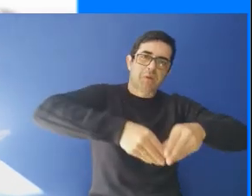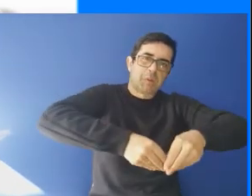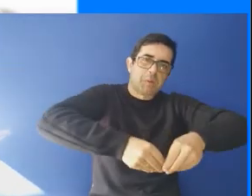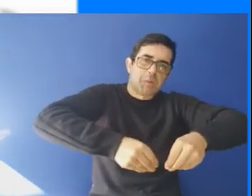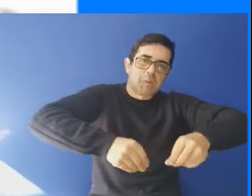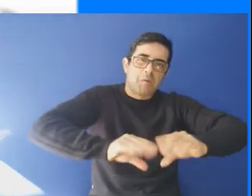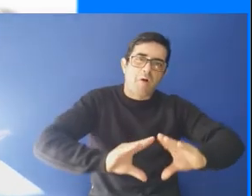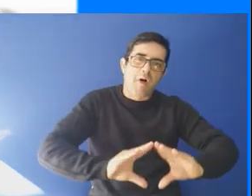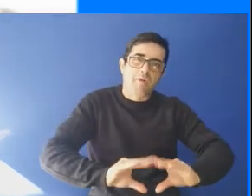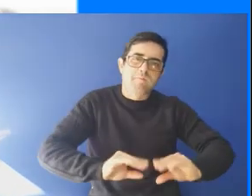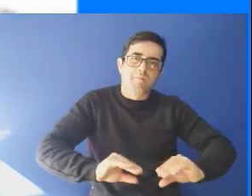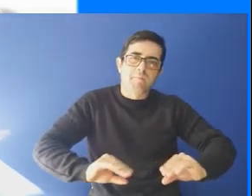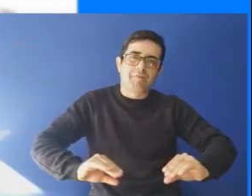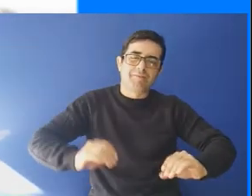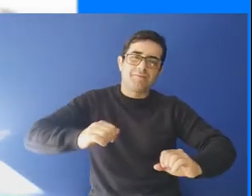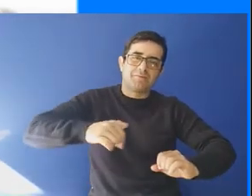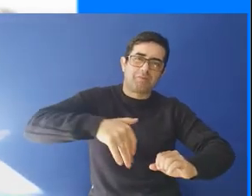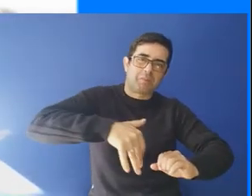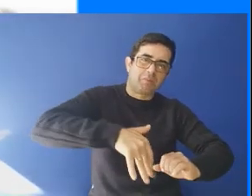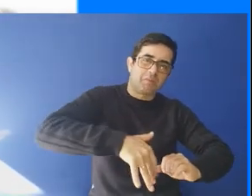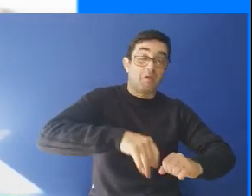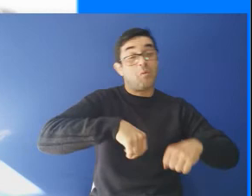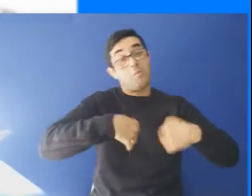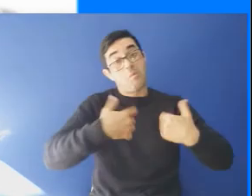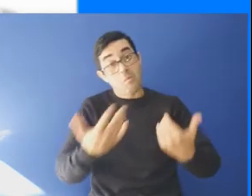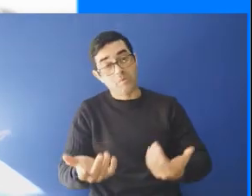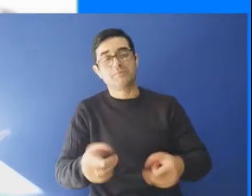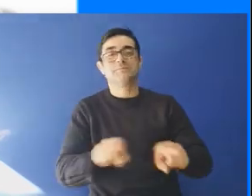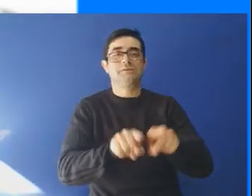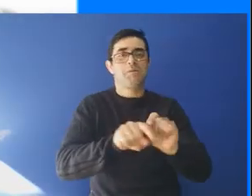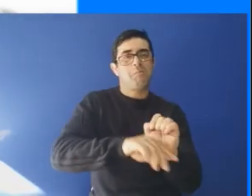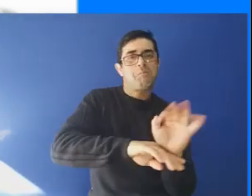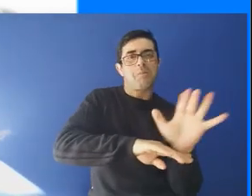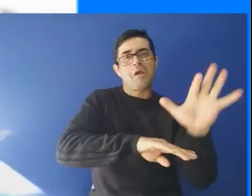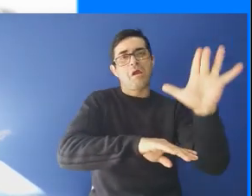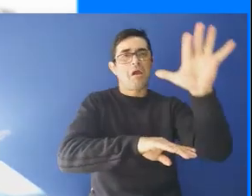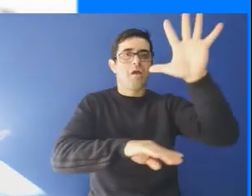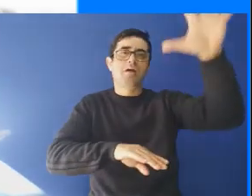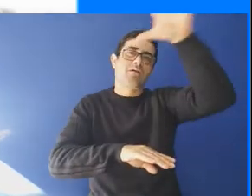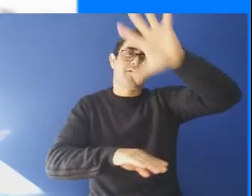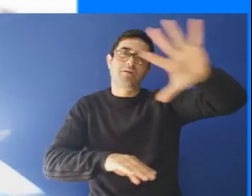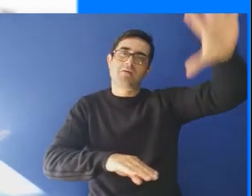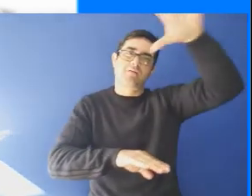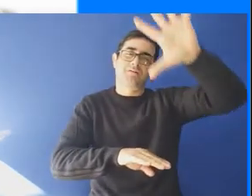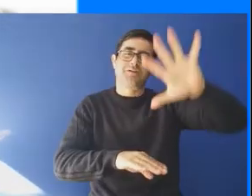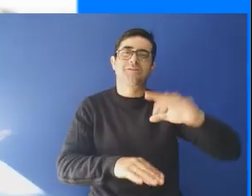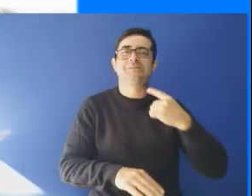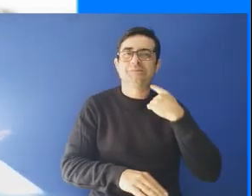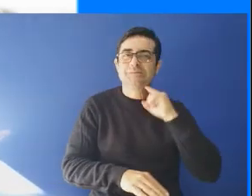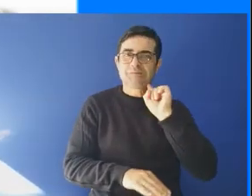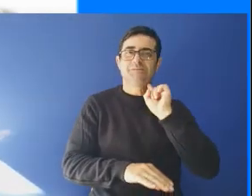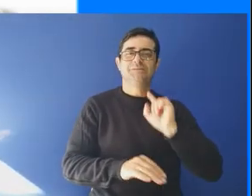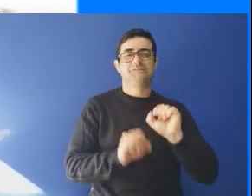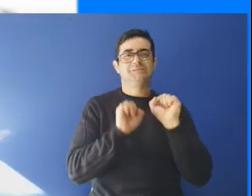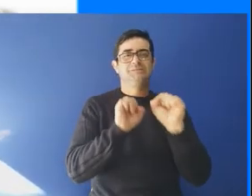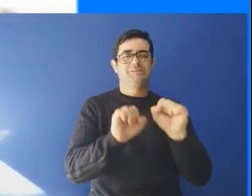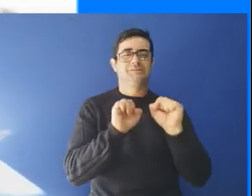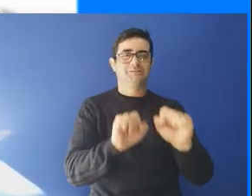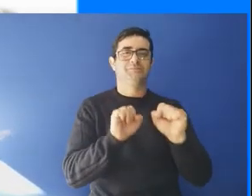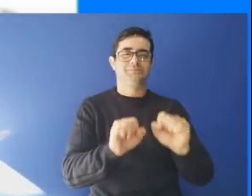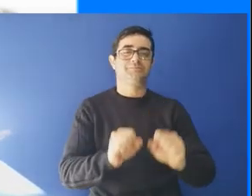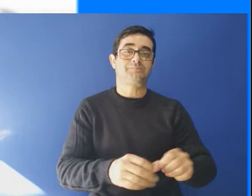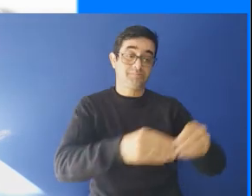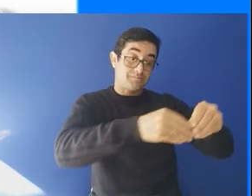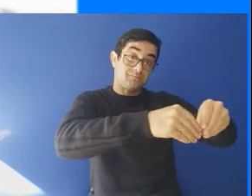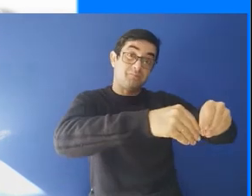ou ainda podem sofrer volatilização passando para a atmosfera. Então, é importante que nós entendamos que, uma vez contaminado,